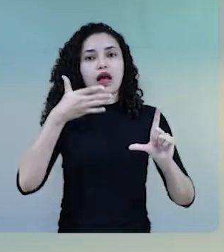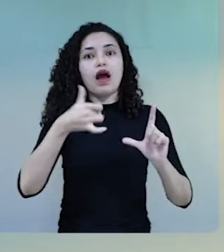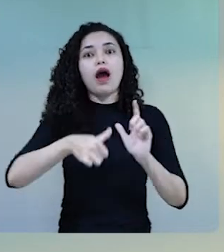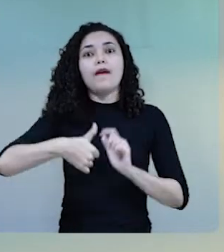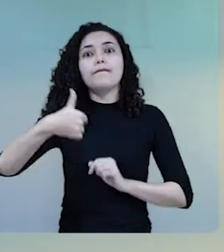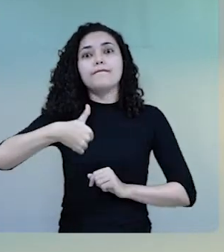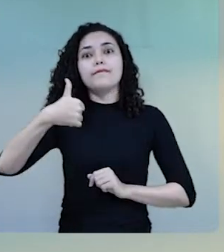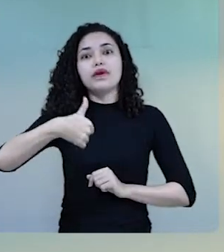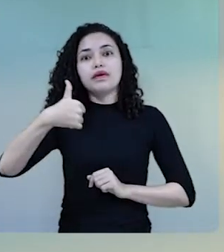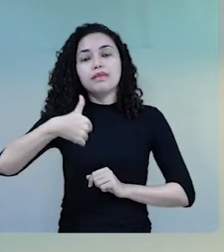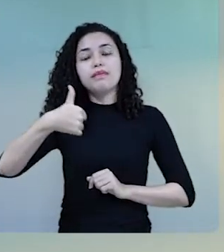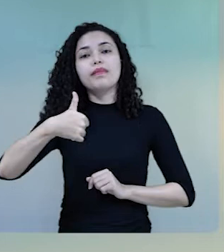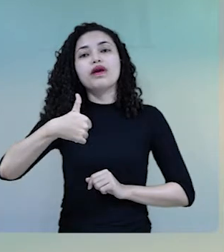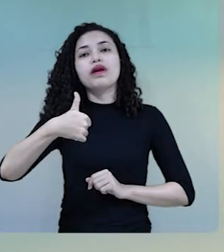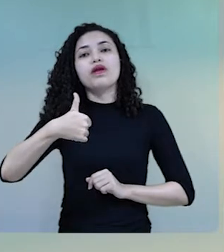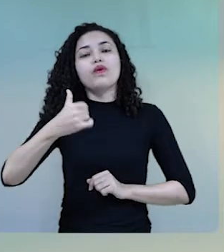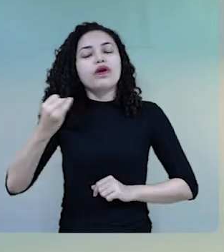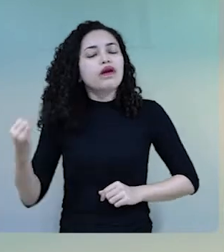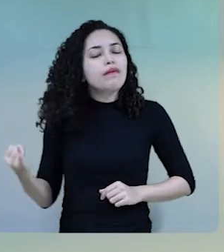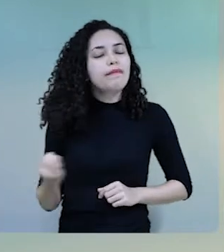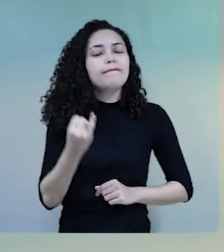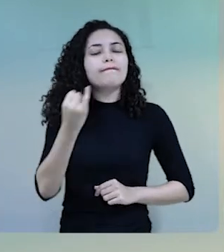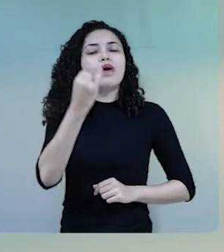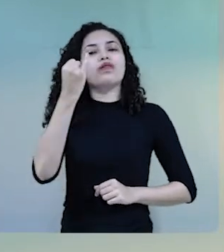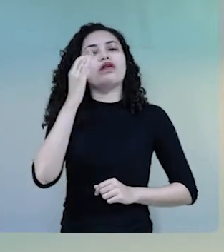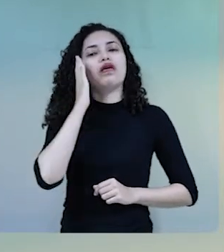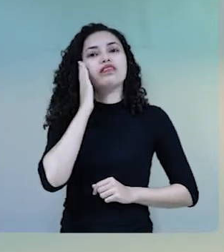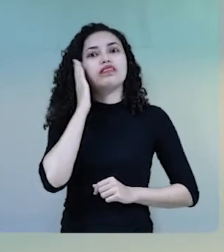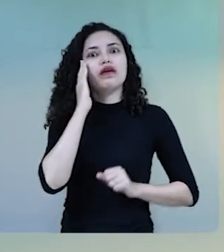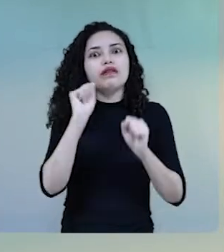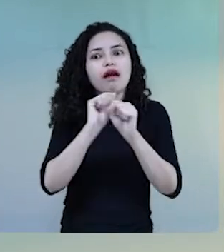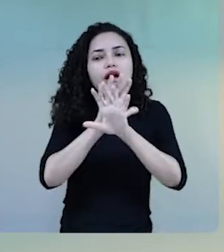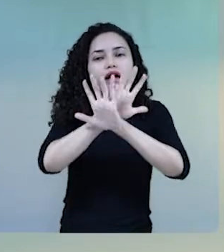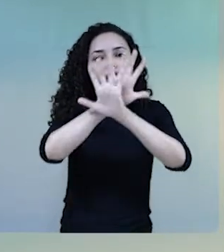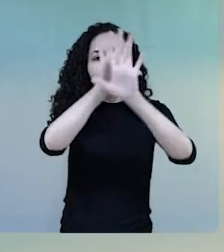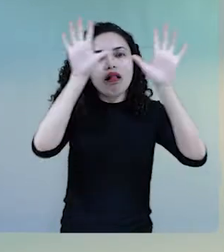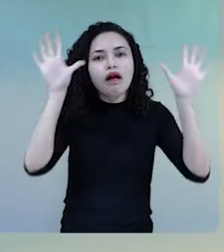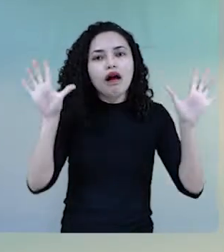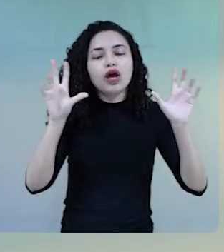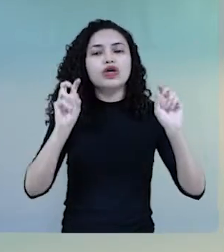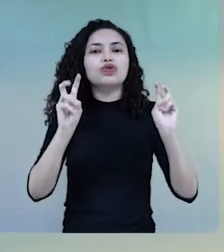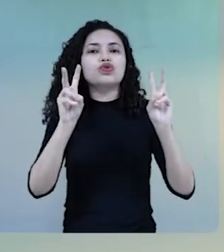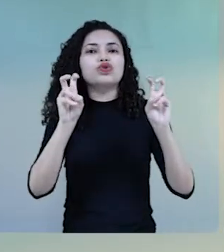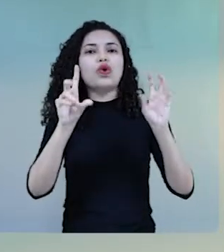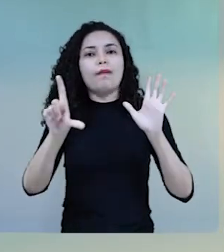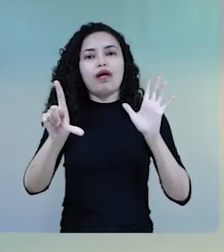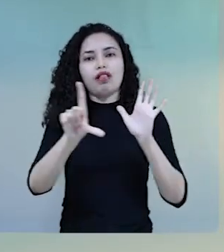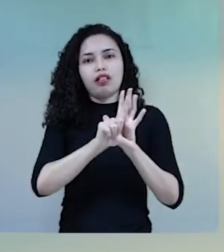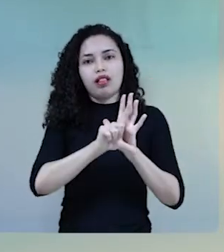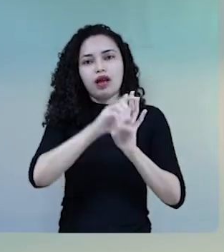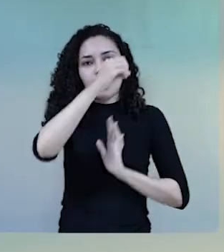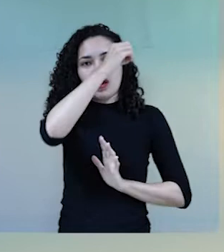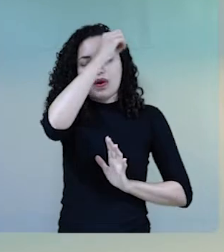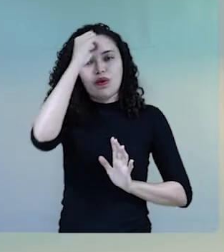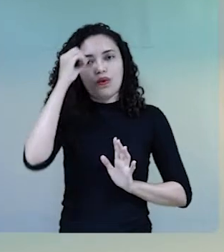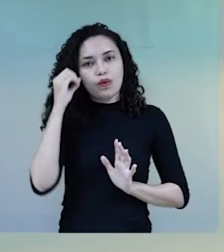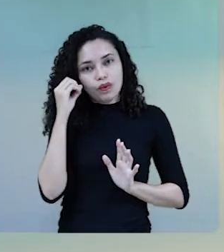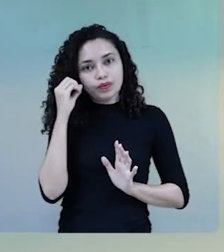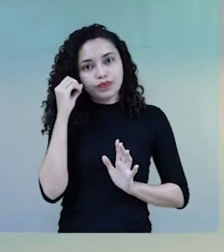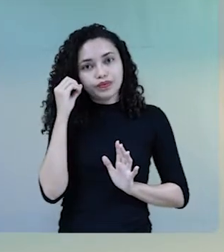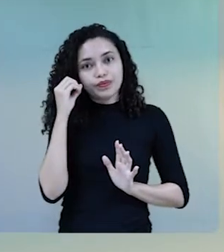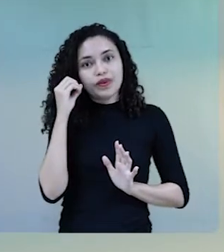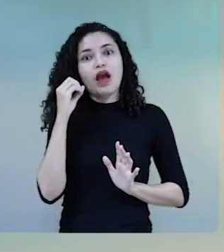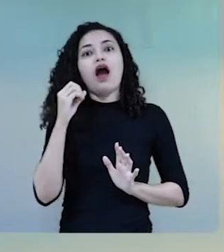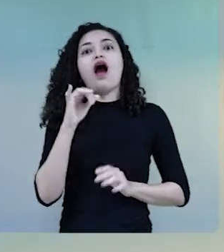que é essencial para a gente poder entender a lei de Ohm, tá certo? Então, a eletrodinâmica,